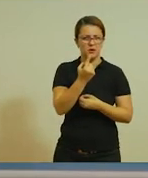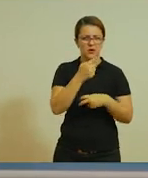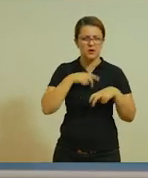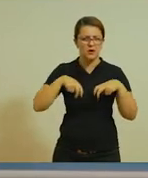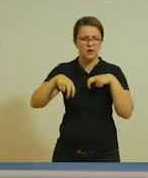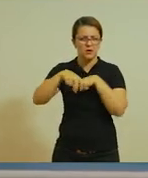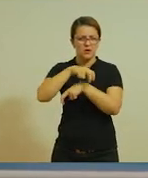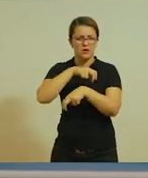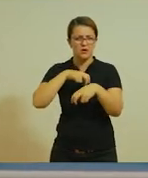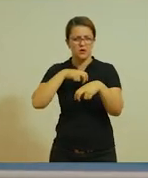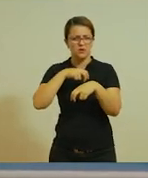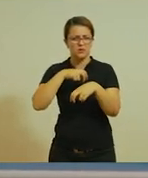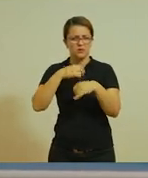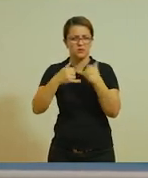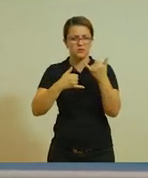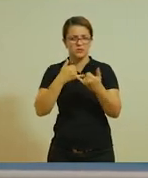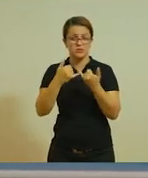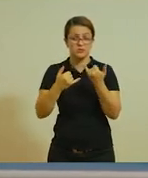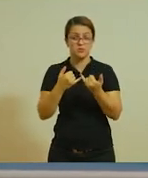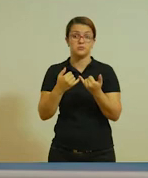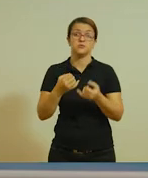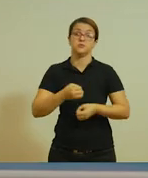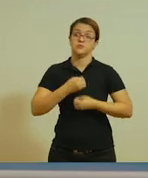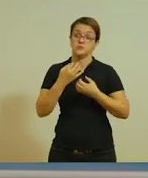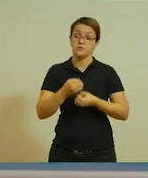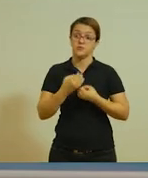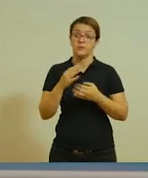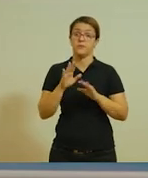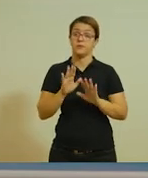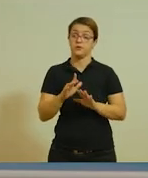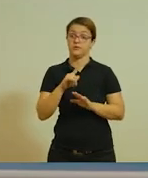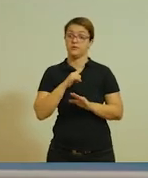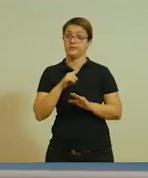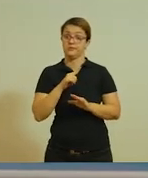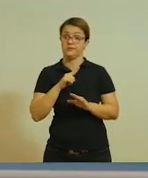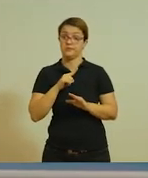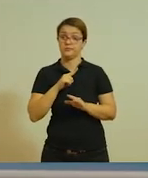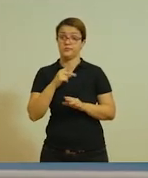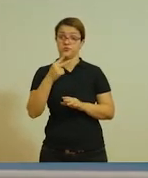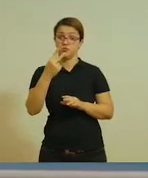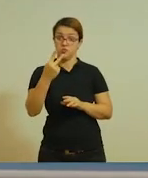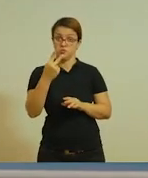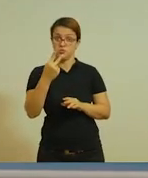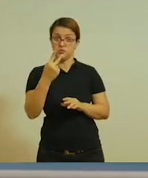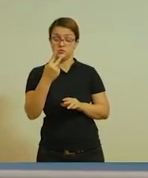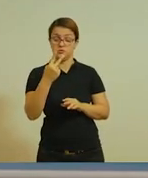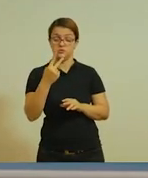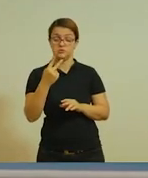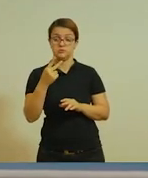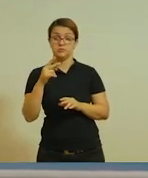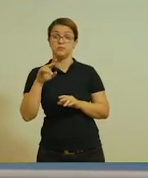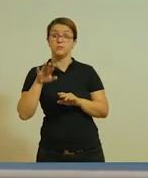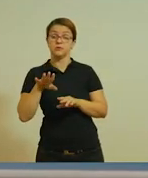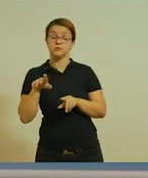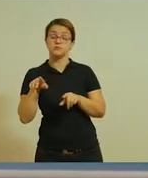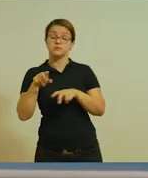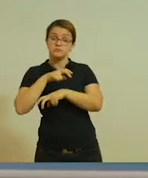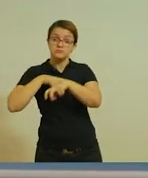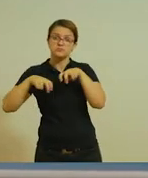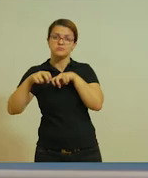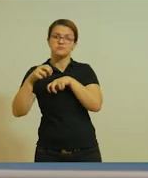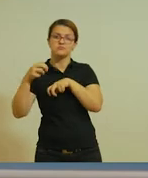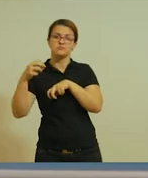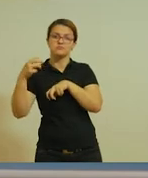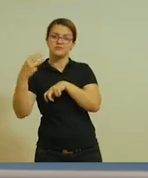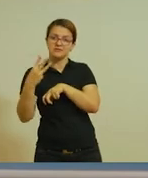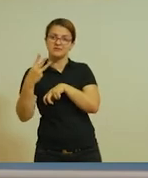E eu preciso dessa informação para conseguir completar a tabela, tá? Mas eu tenho a informação de 2 voltas e 3 voltas. Vou pegar a informação de